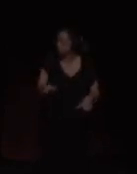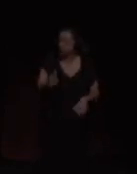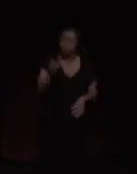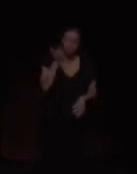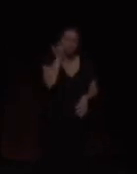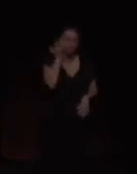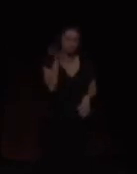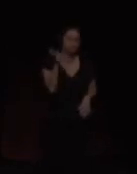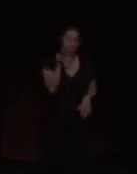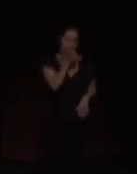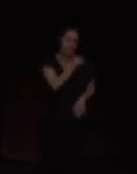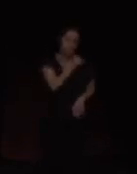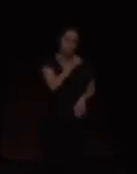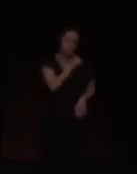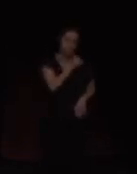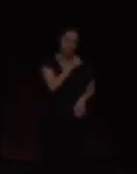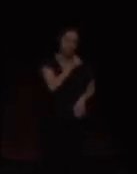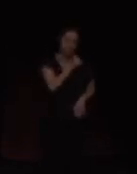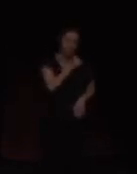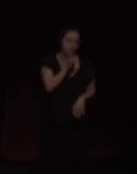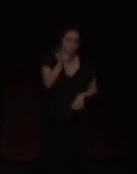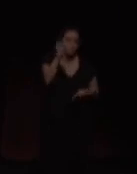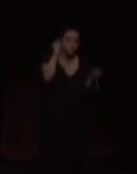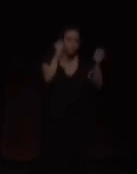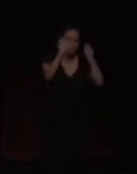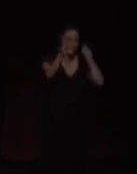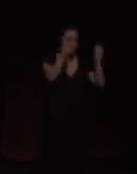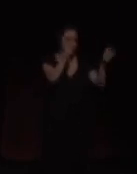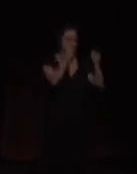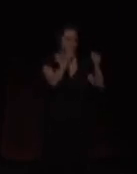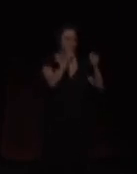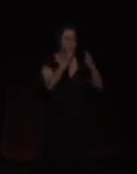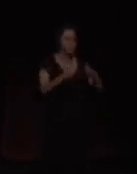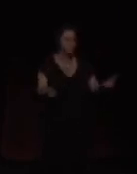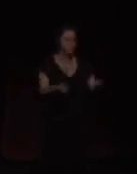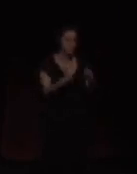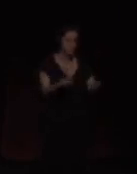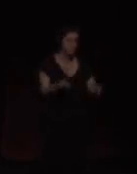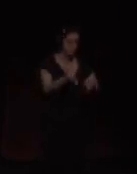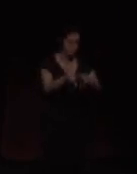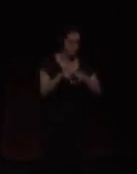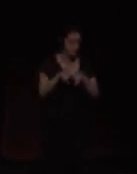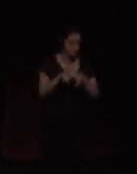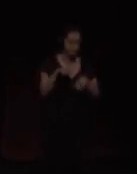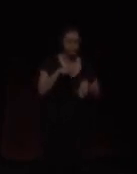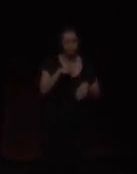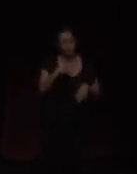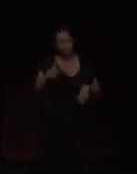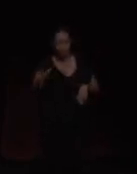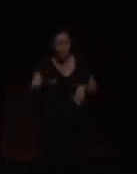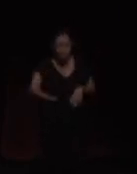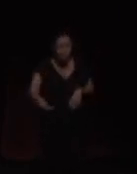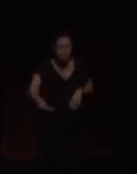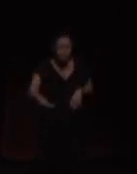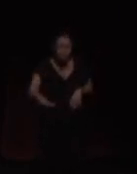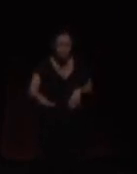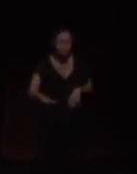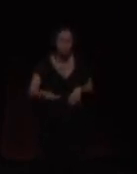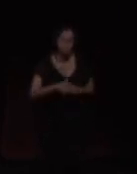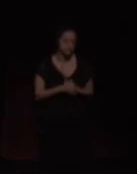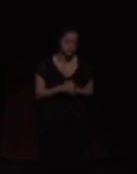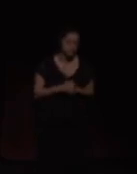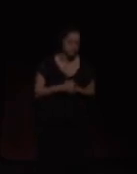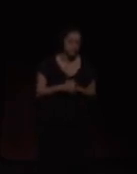facilidade para captar as músicas. E então tinha uma outra criança